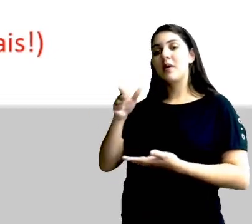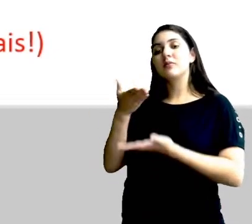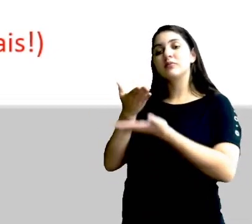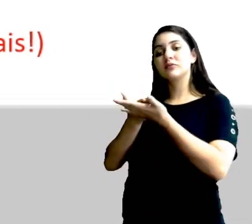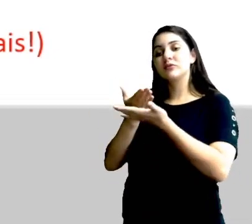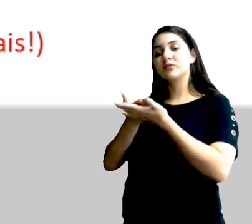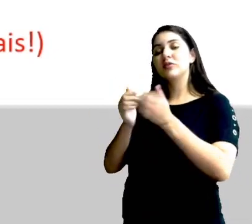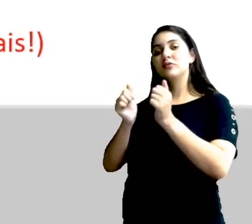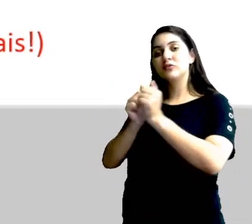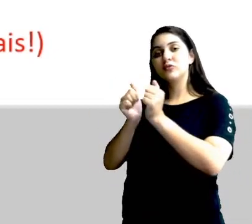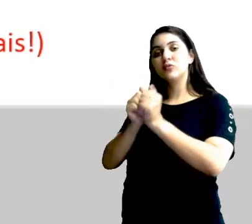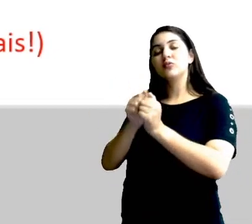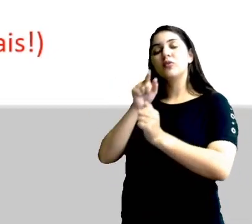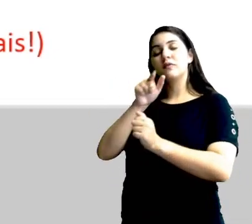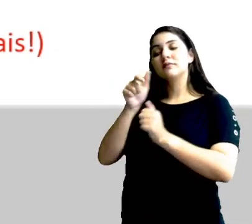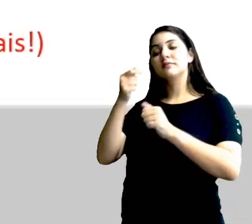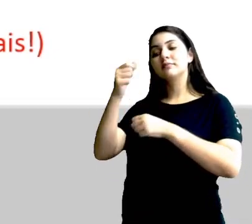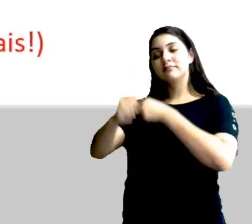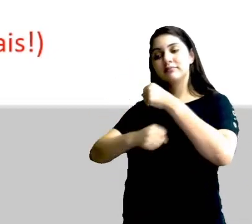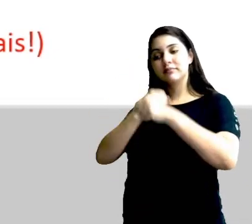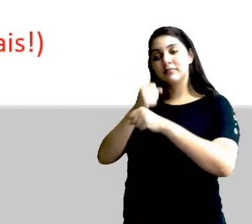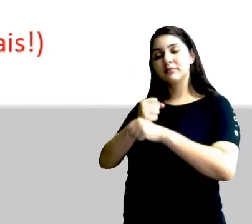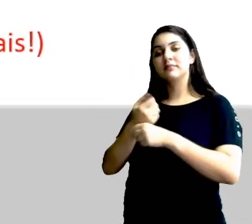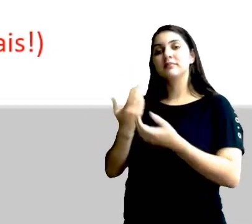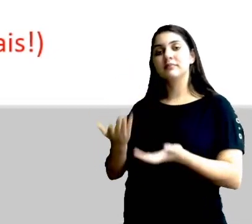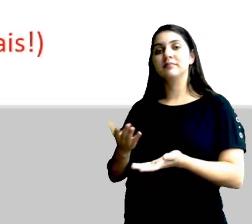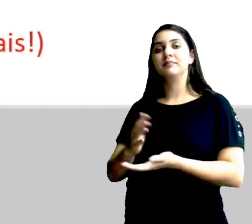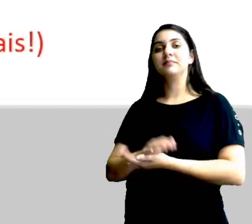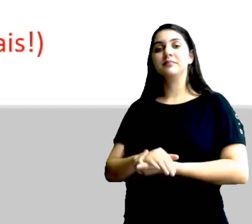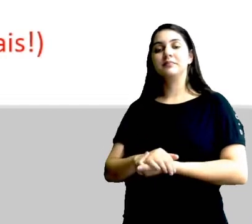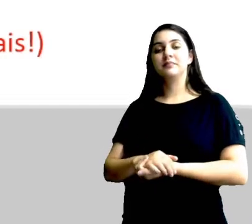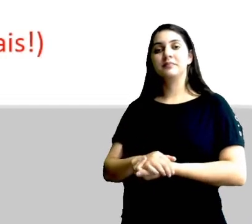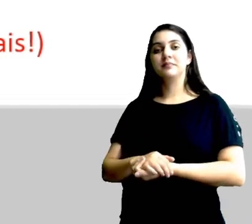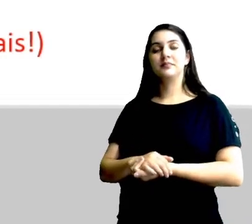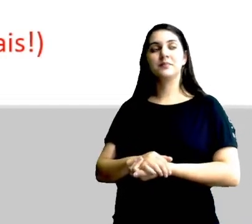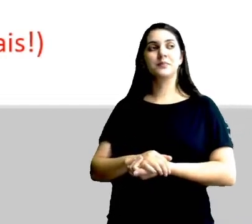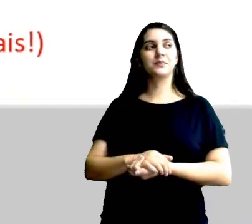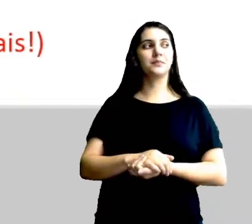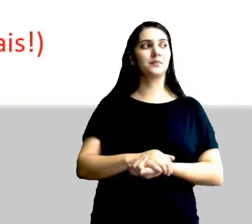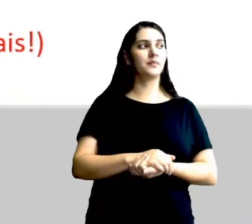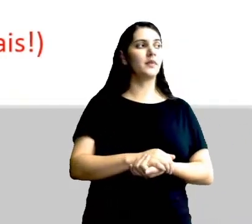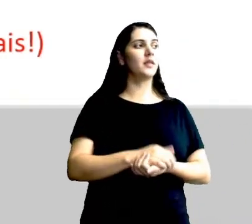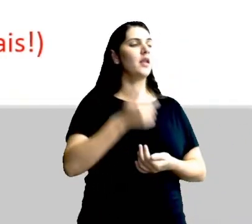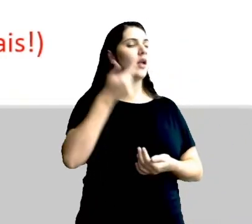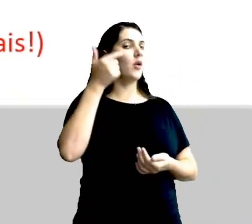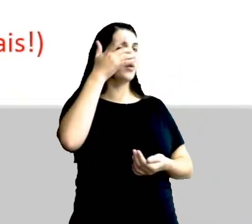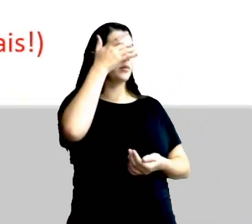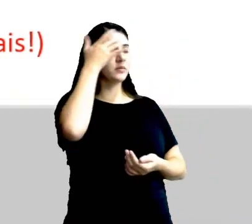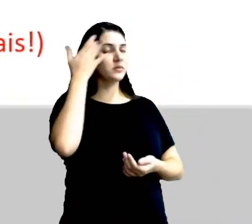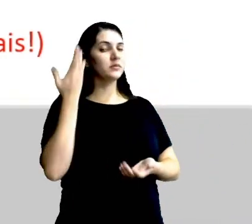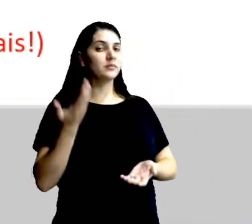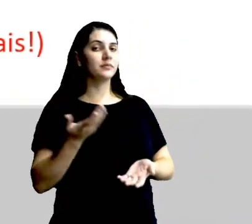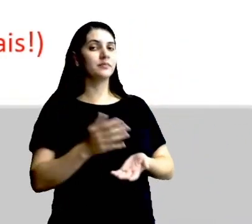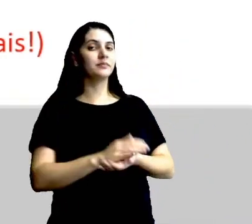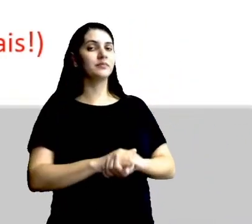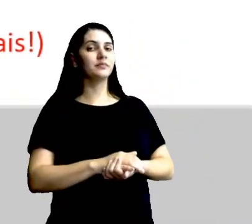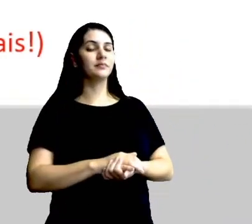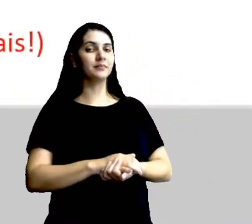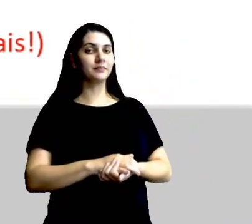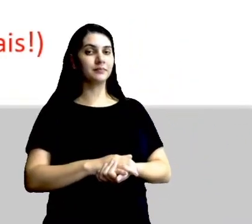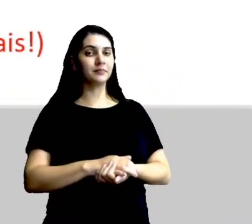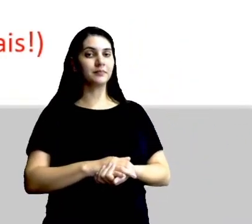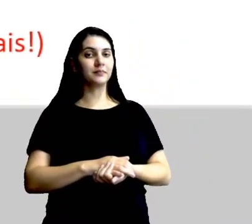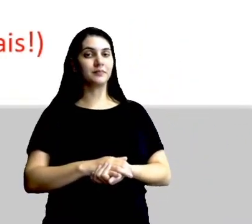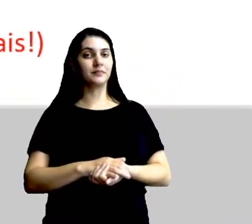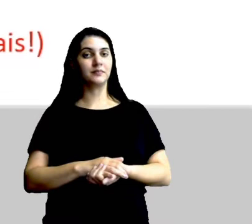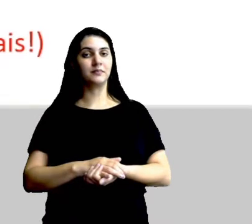está estudando com você este ano. Então, para continuar o diálogo, tá? E aí a pessoa pergunta, really?